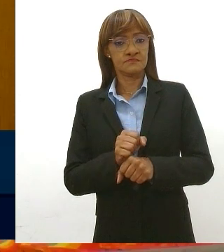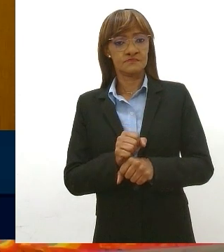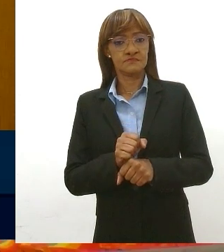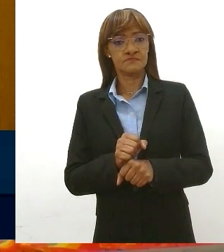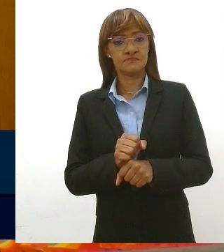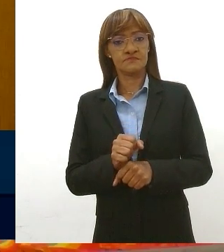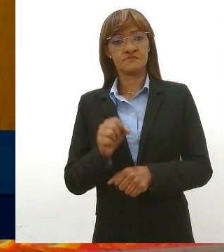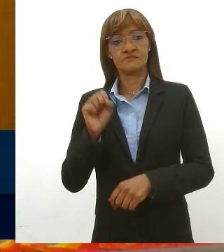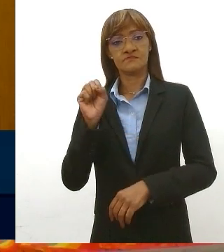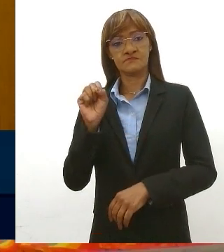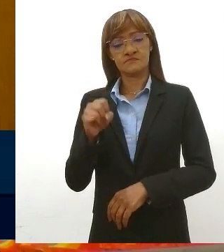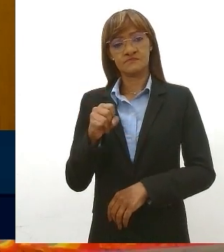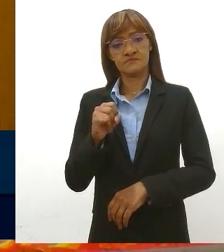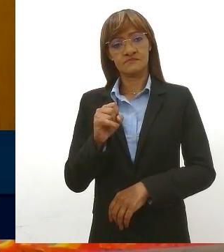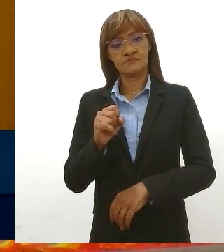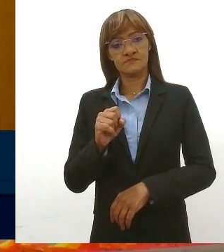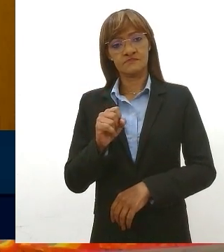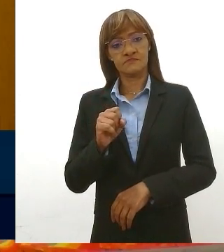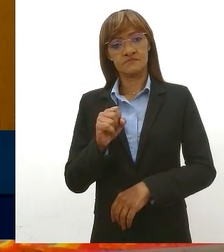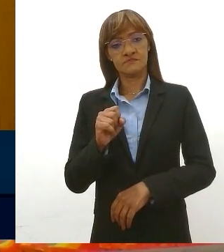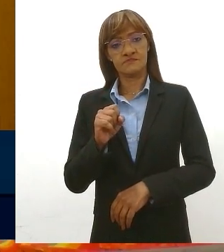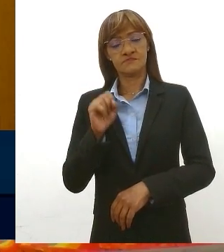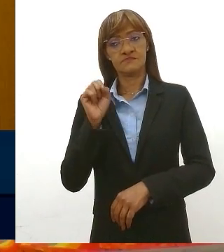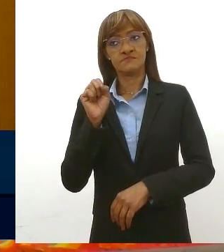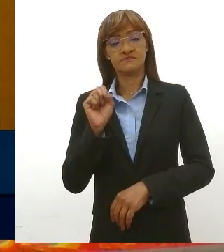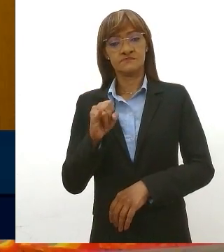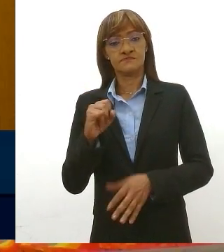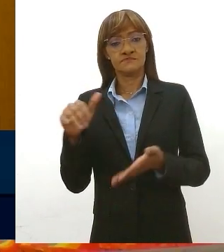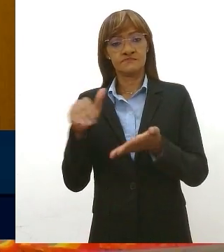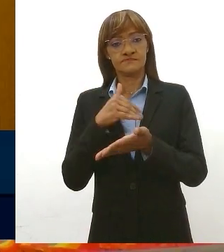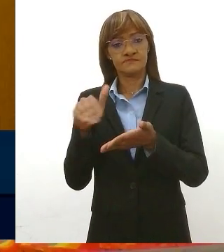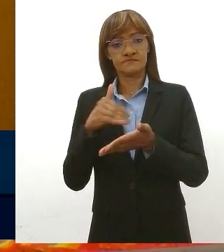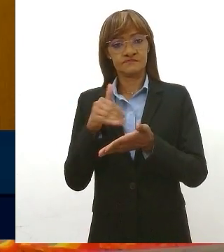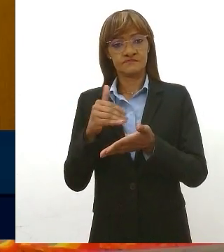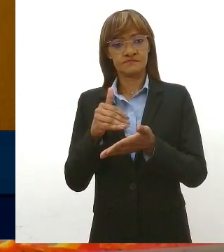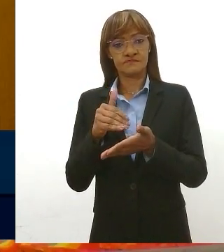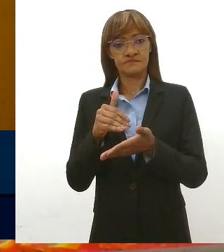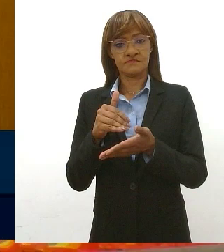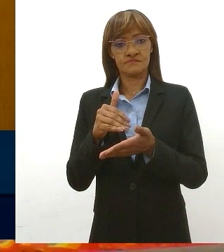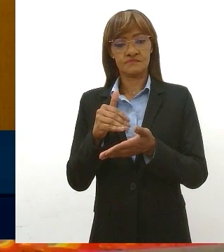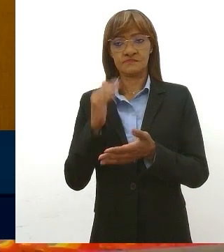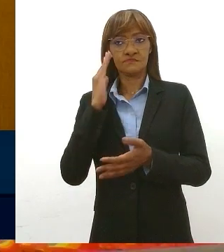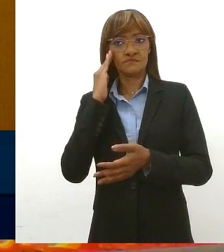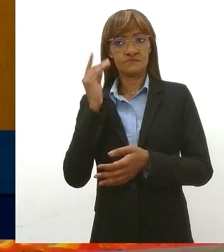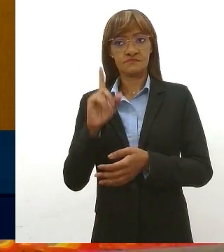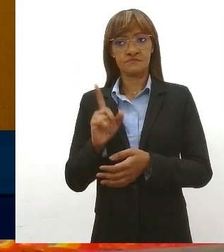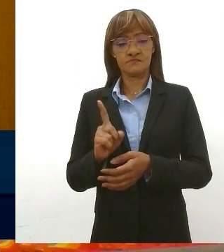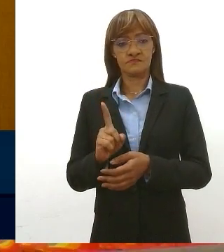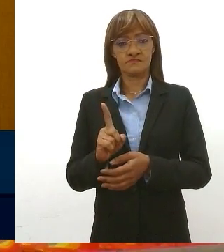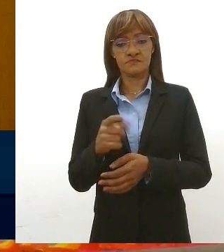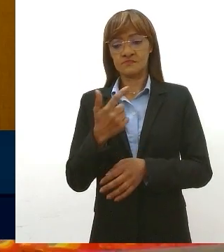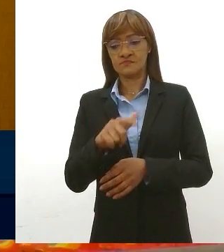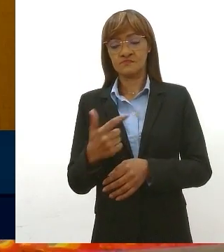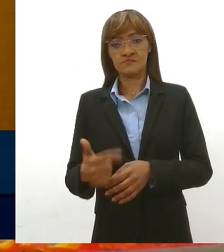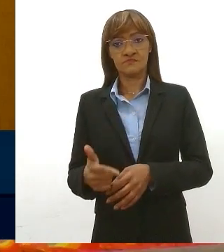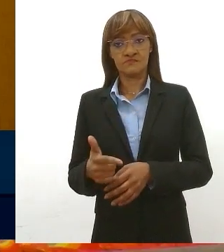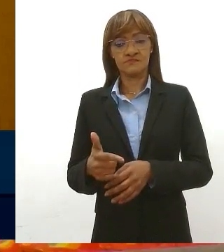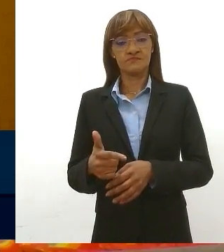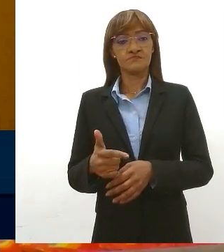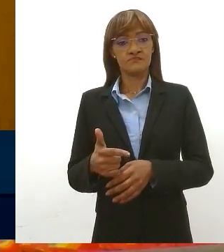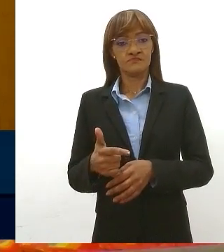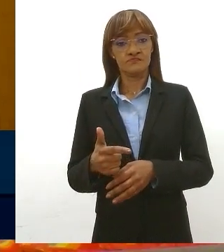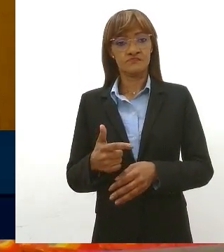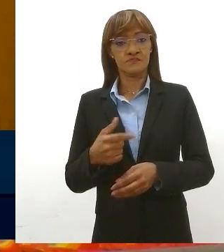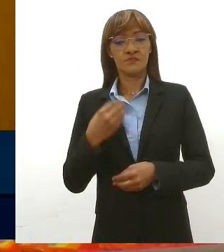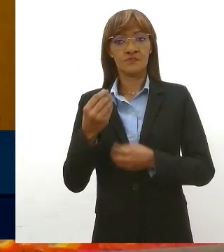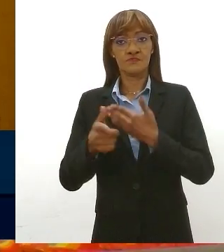nossa secretária não há condições de gerir a saúde, que ela entregue a pasta a quem vai realmente se